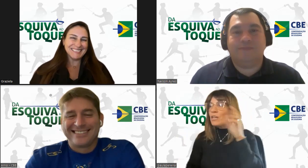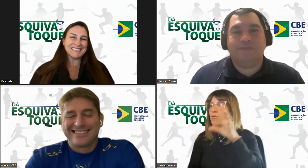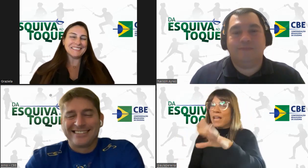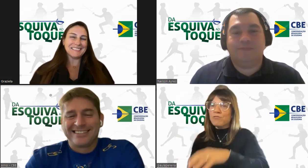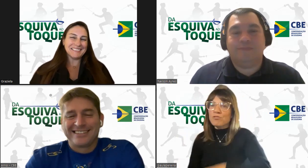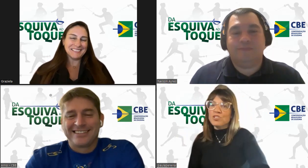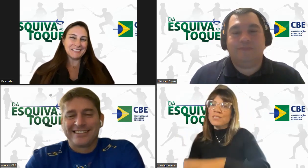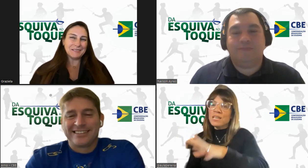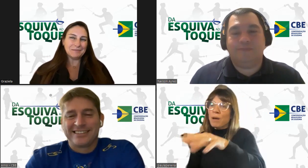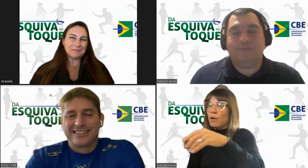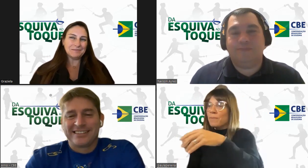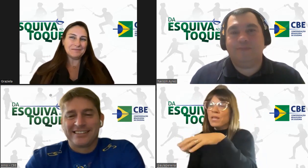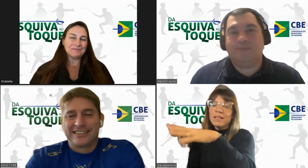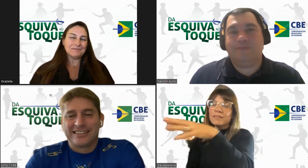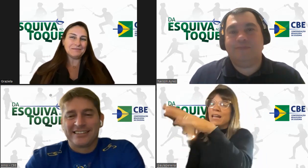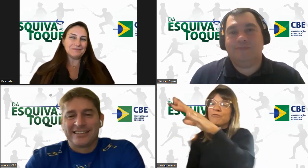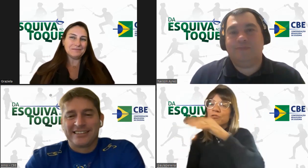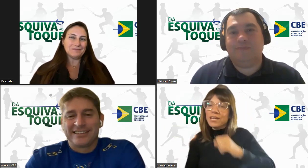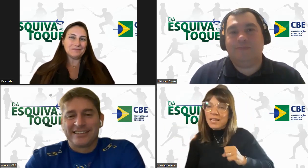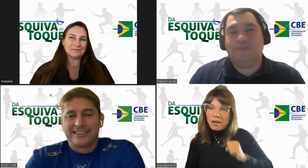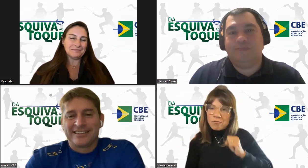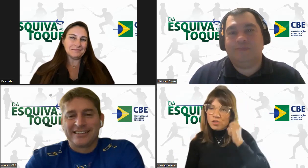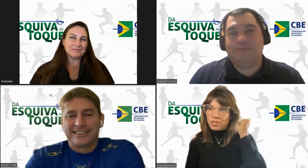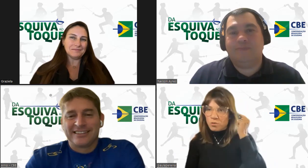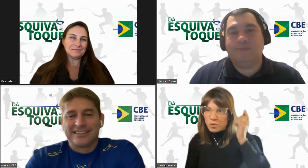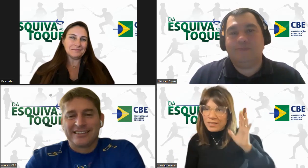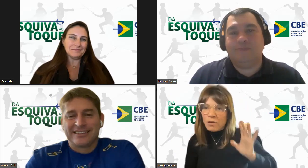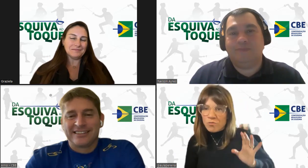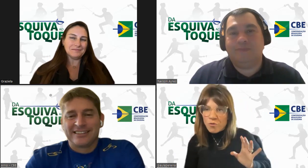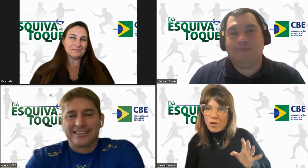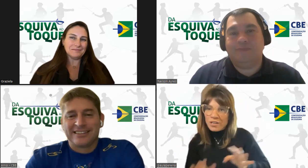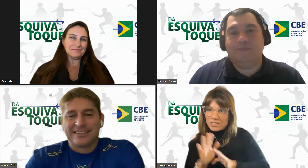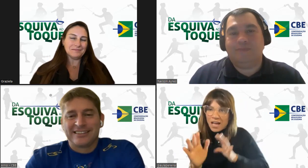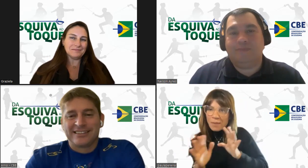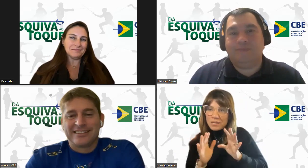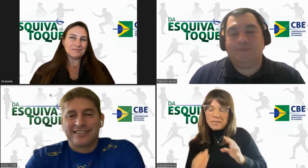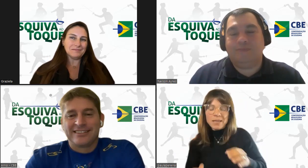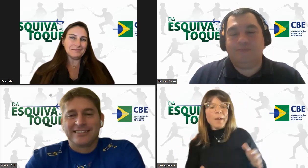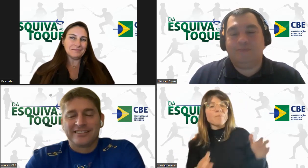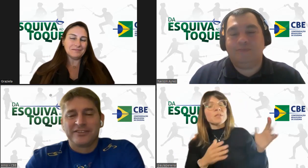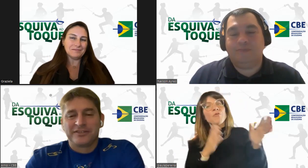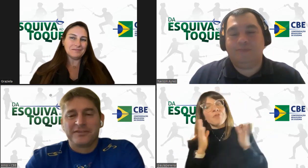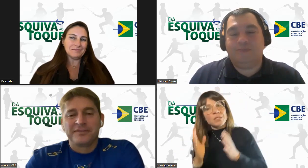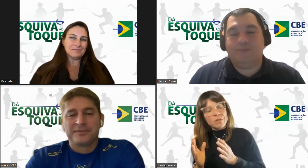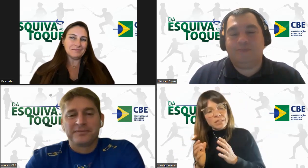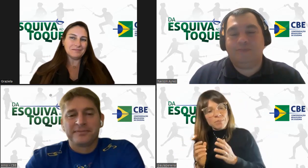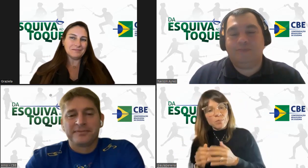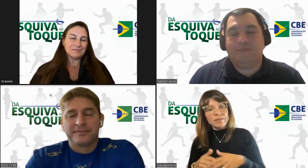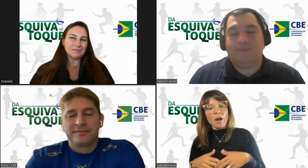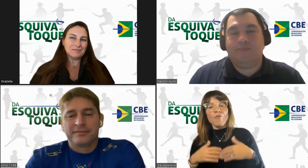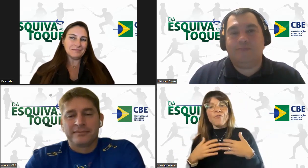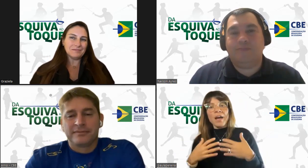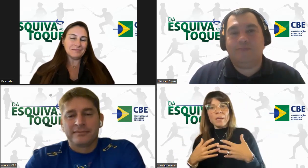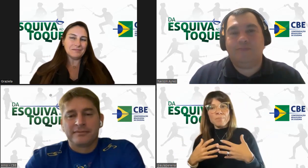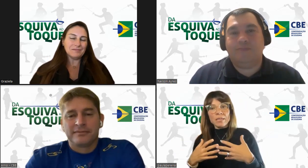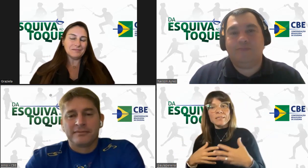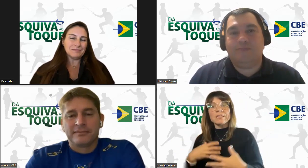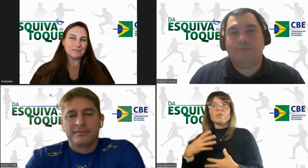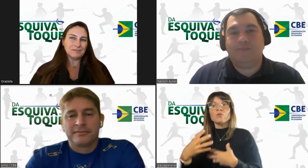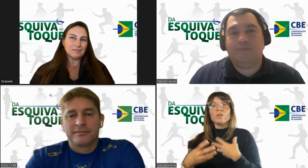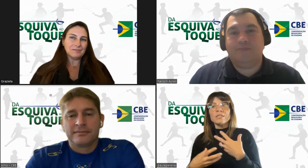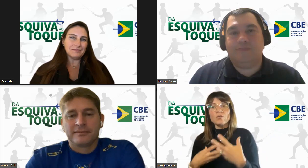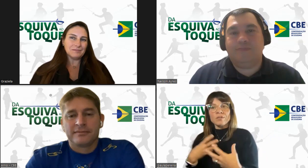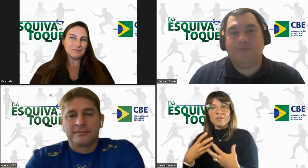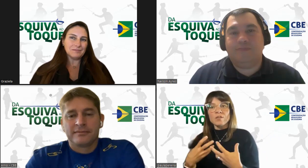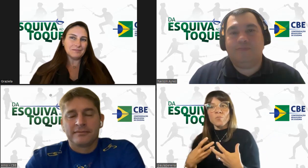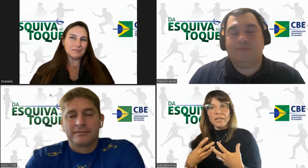possam levar então os técnicos porque tá com fone já sabe que tá então faz o aquecimento mental vai para